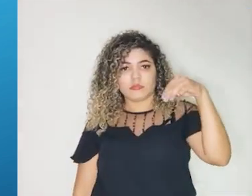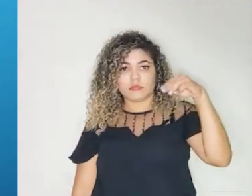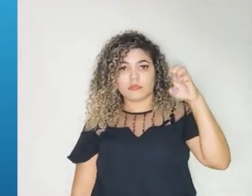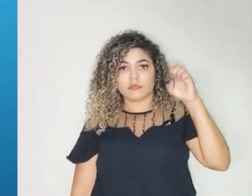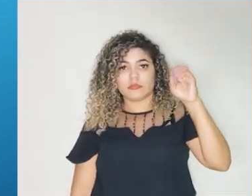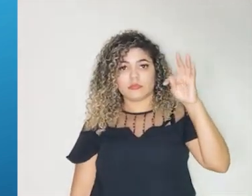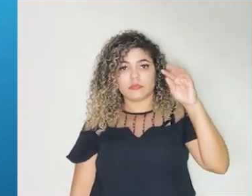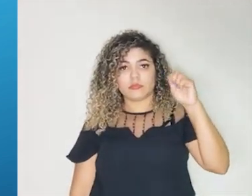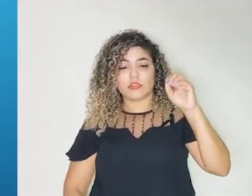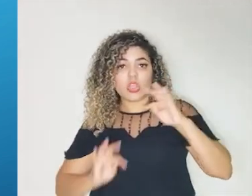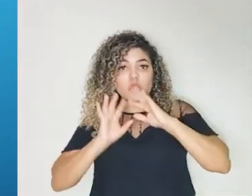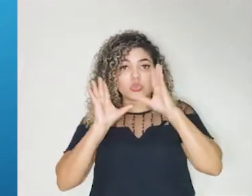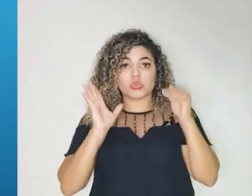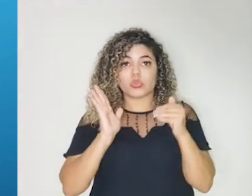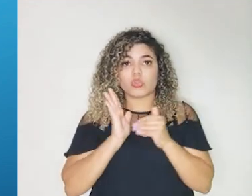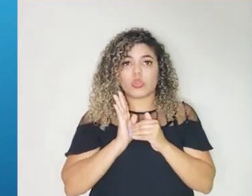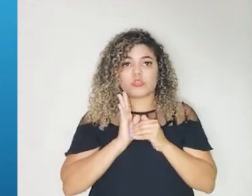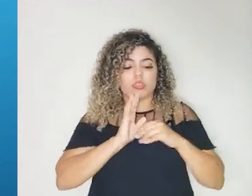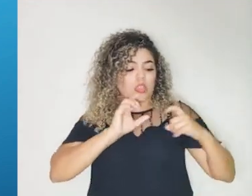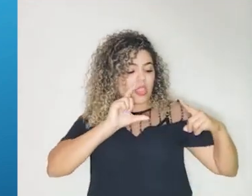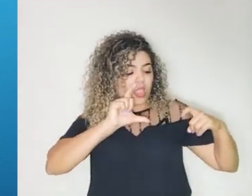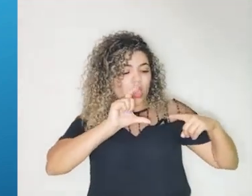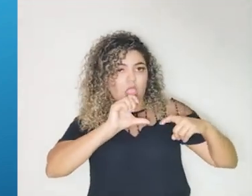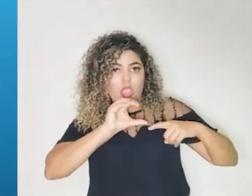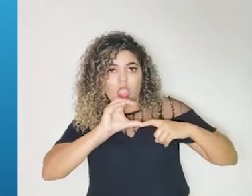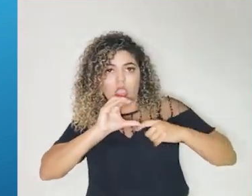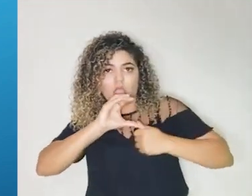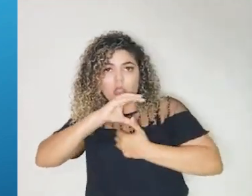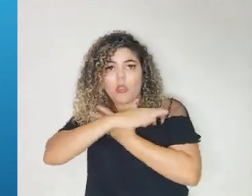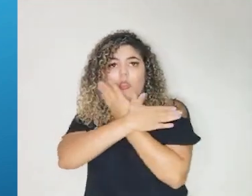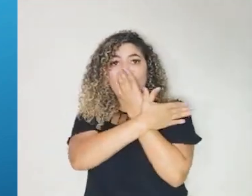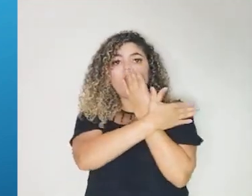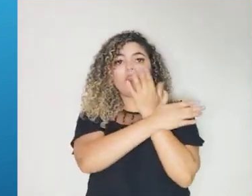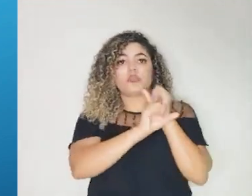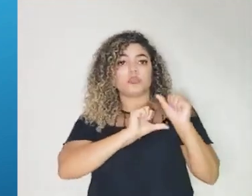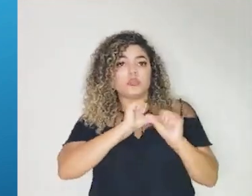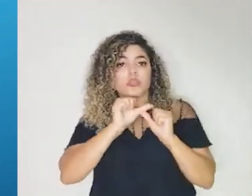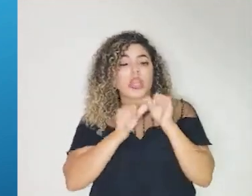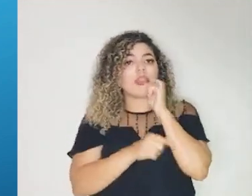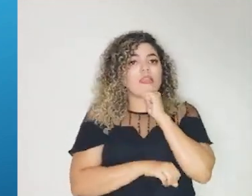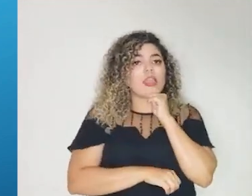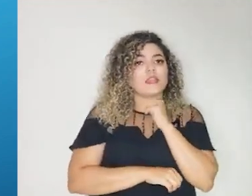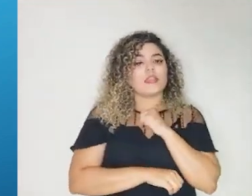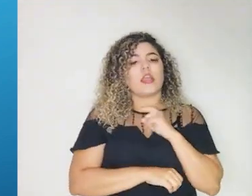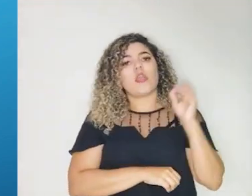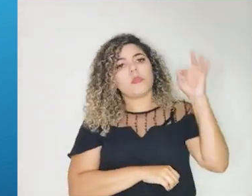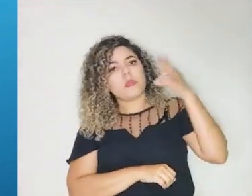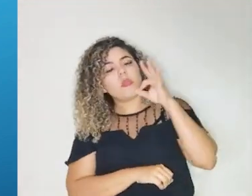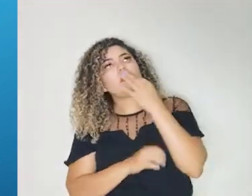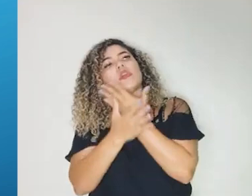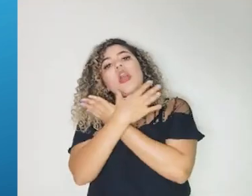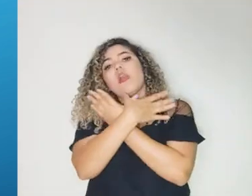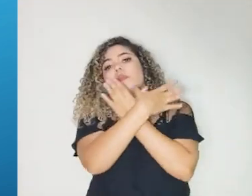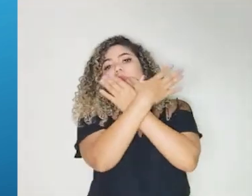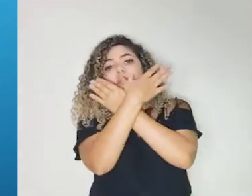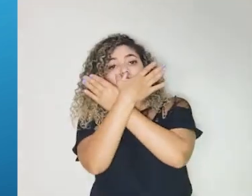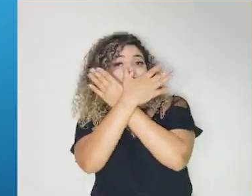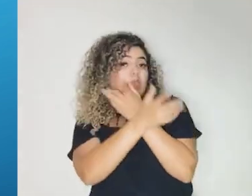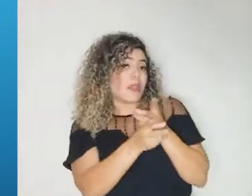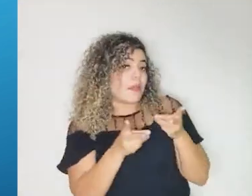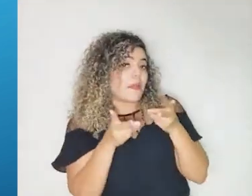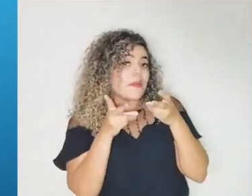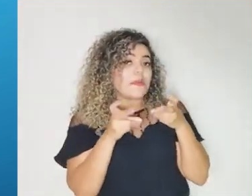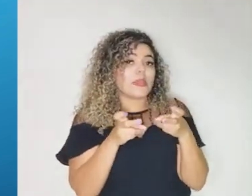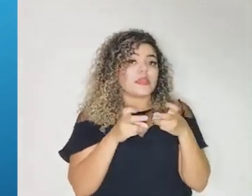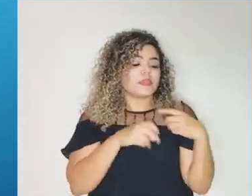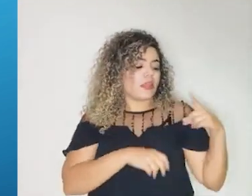Holo significa todo, ou seja, uma metamorfose completa. E aí sim nós temos como representante moscas, borboletas. Observe que nós temos